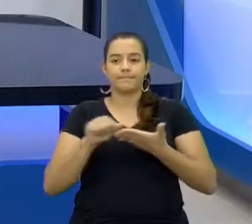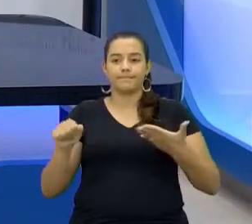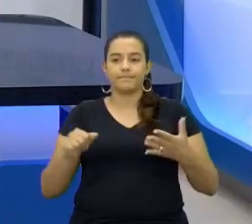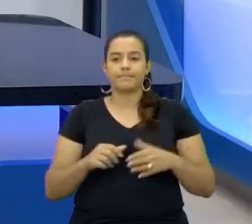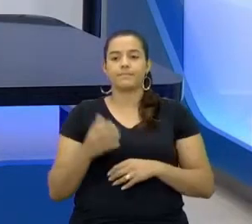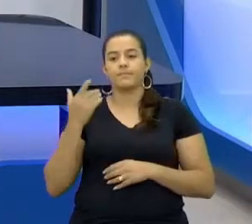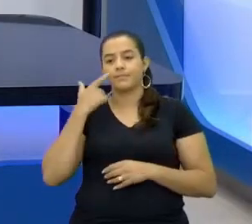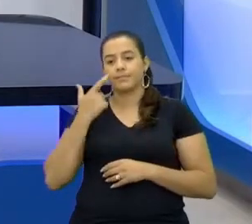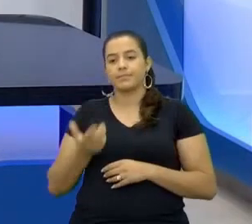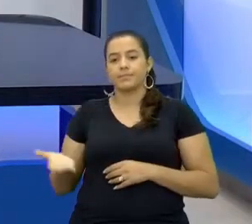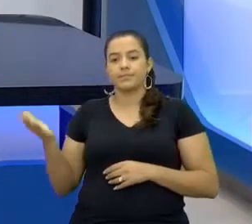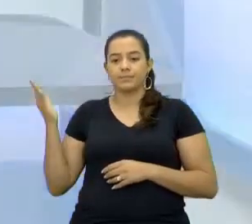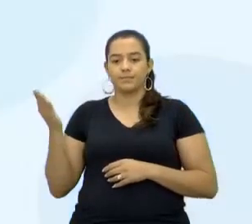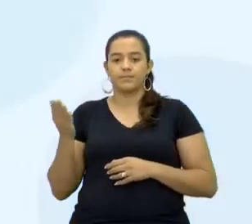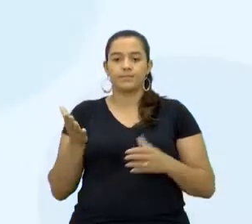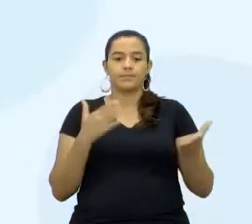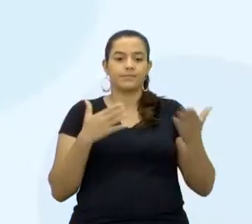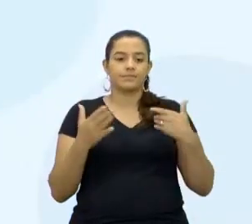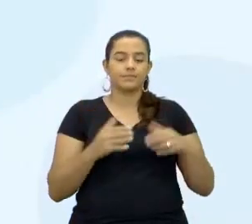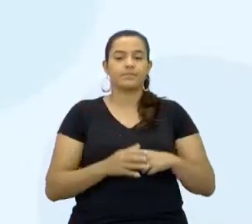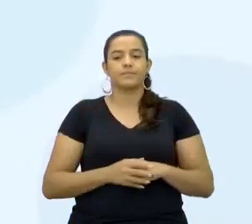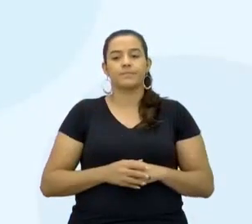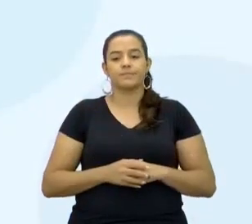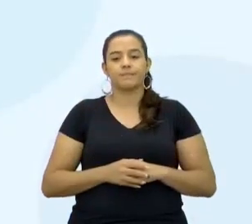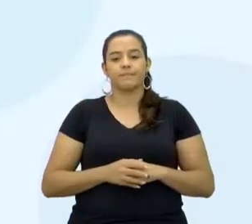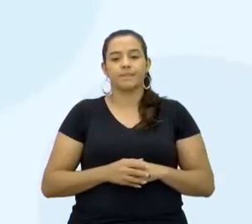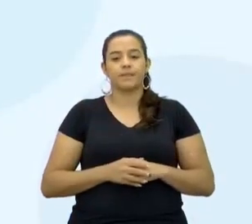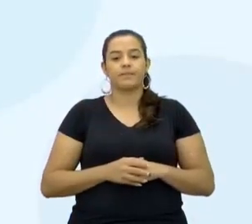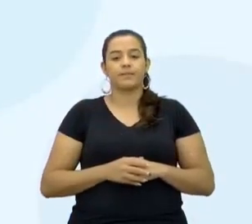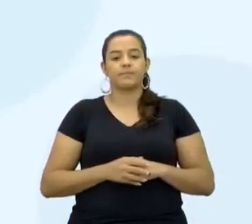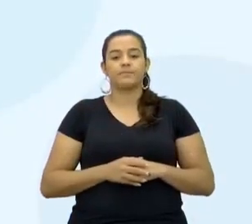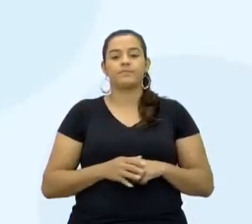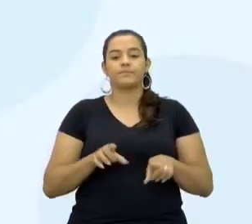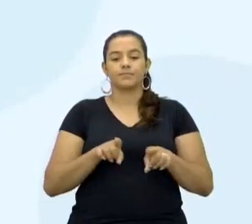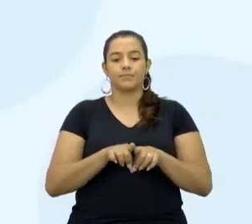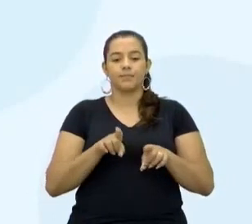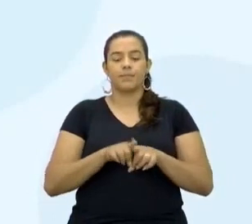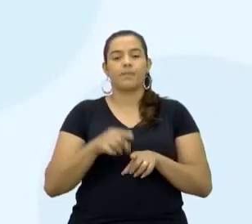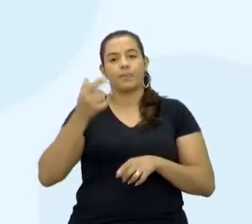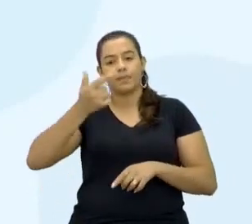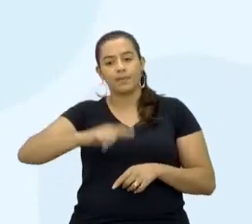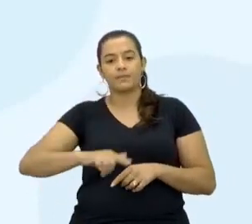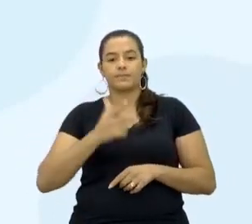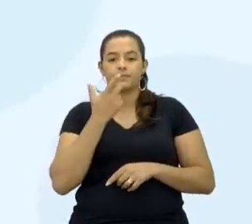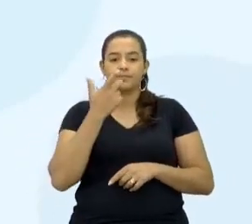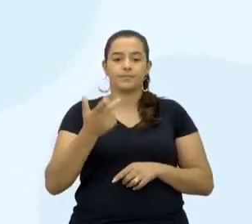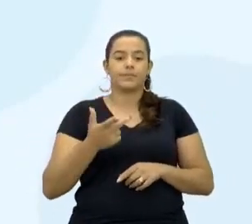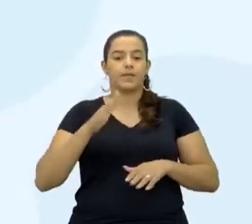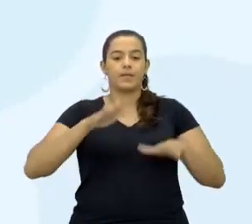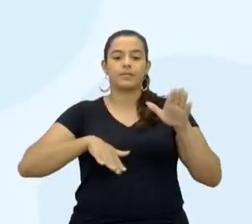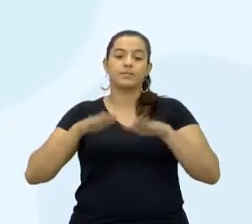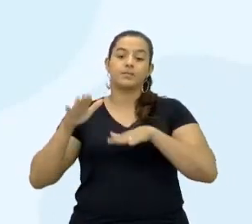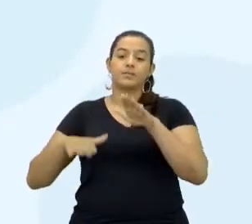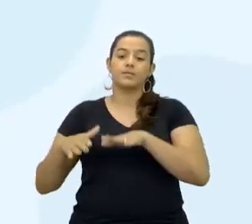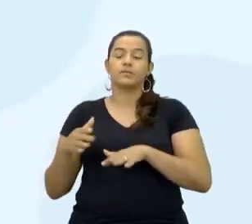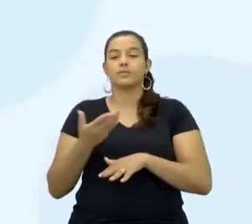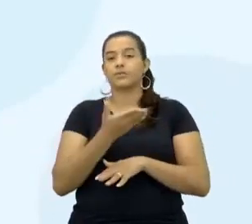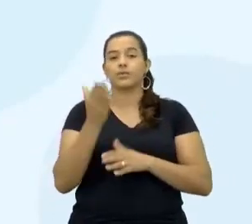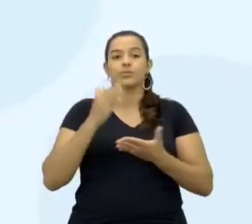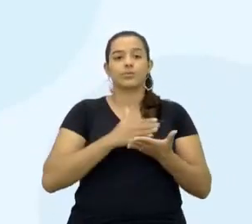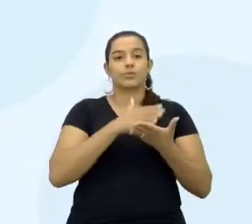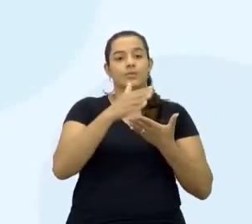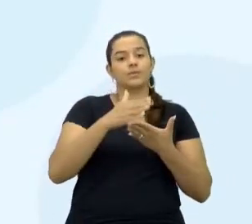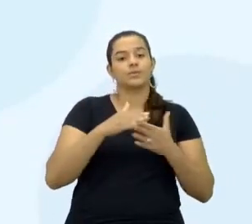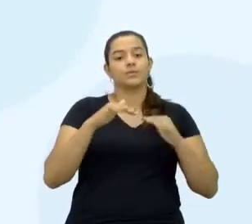e trazer para vocês essa discussão, ó. Nem sempre, quero acrescentar mais uma coisa. Nem sempre começamos esse